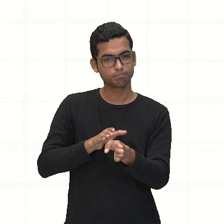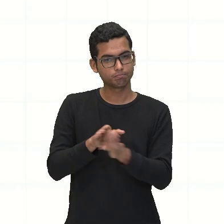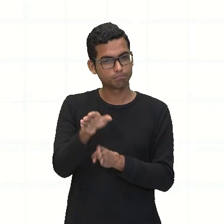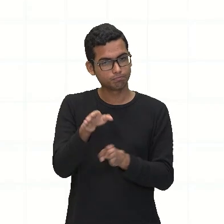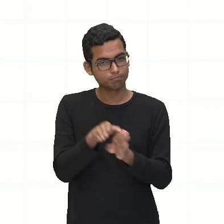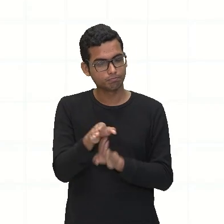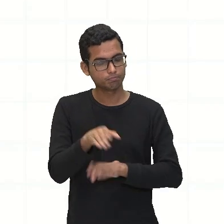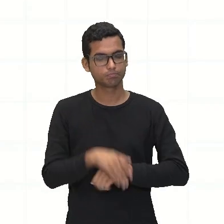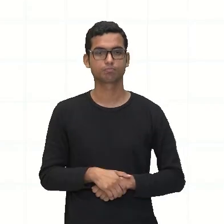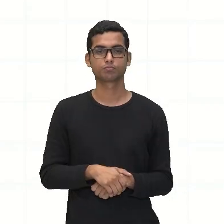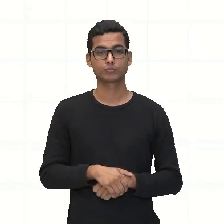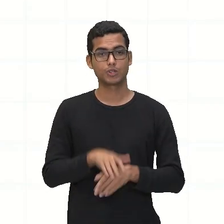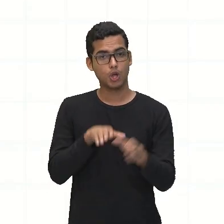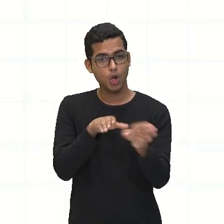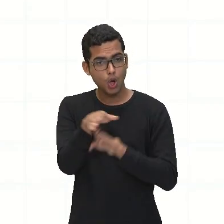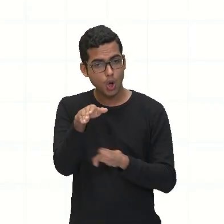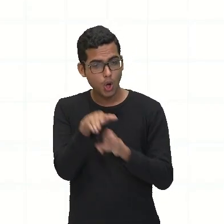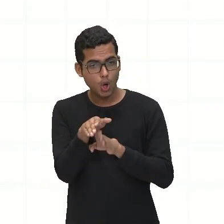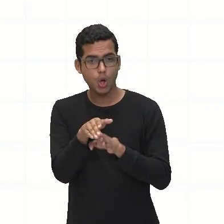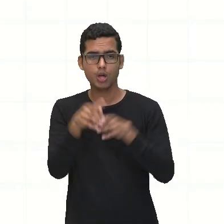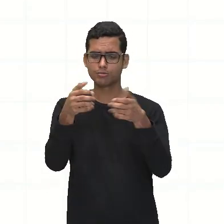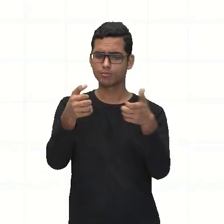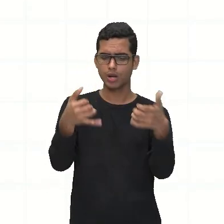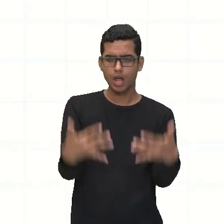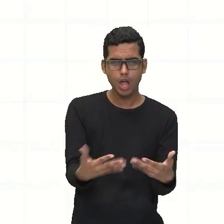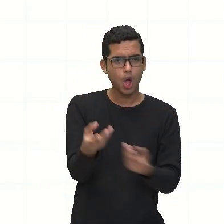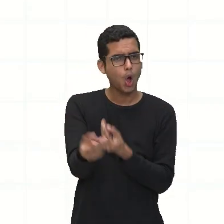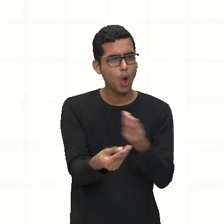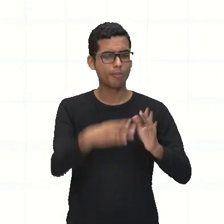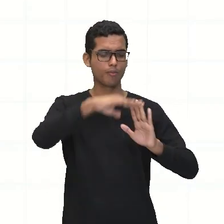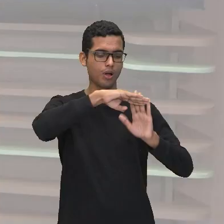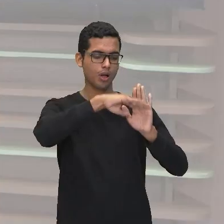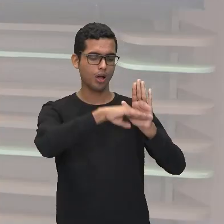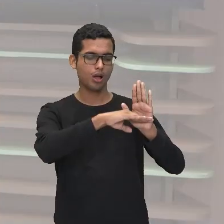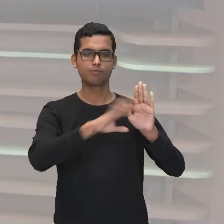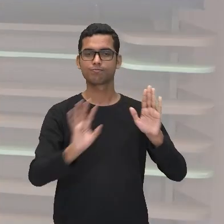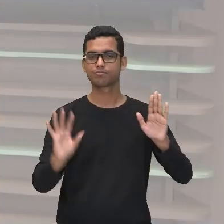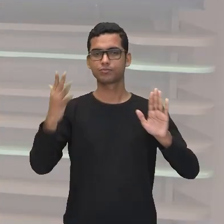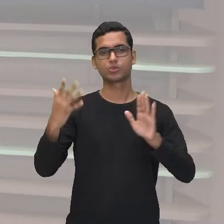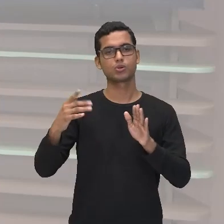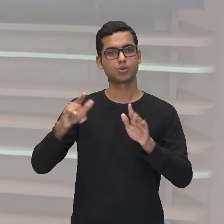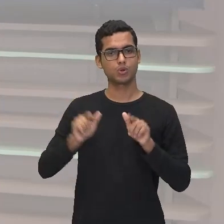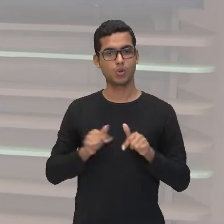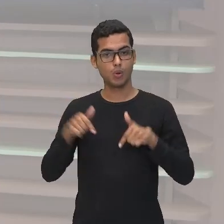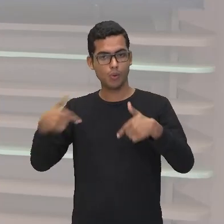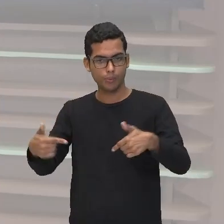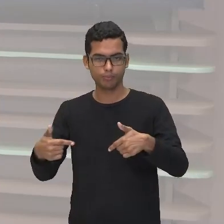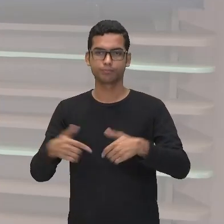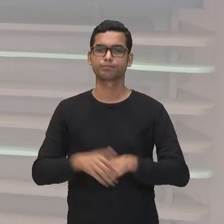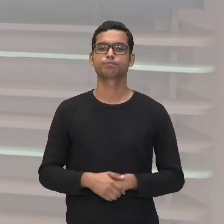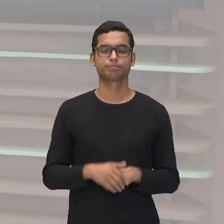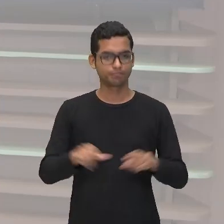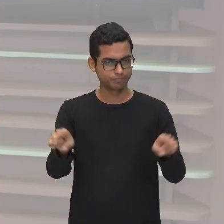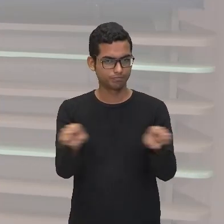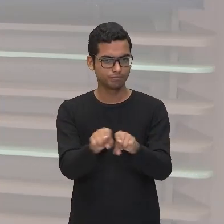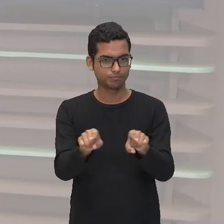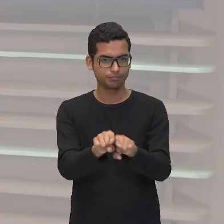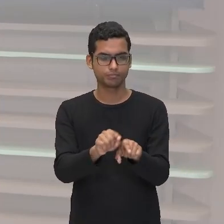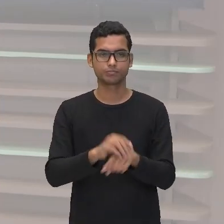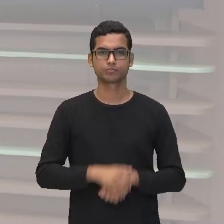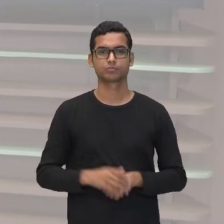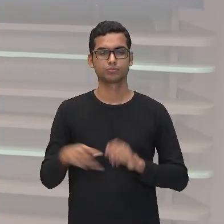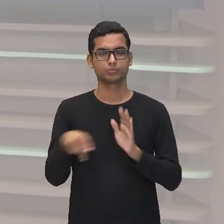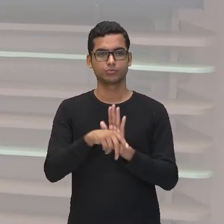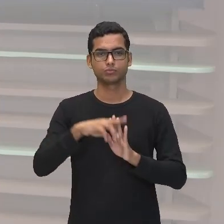né? Vai instruindo, dizendo como deve ser realizada a determinada ação, no caso, uma